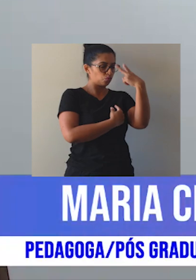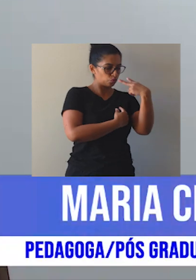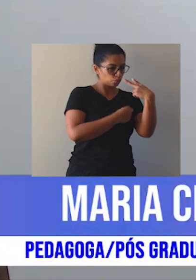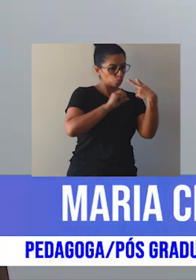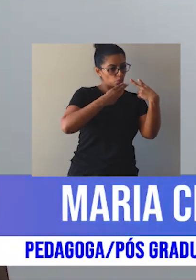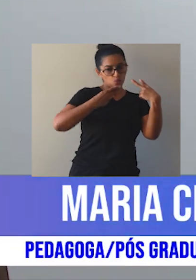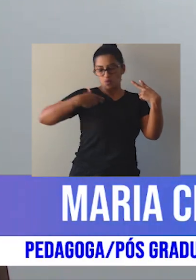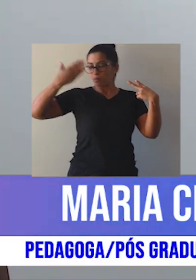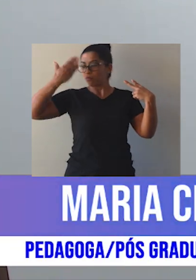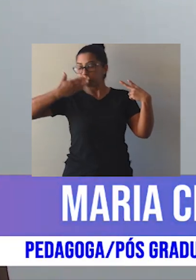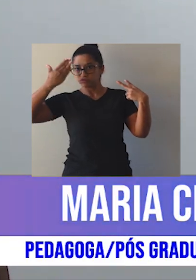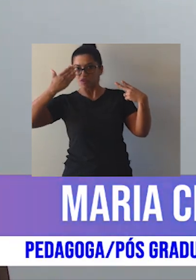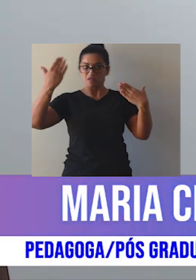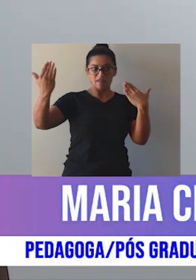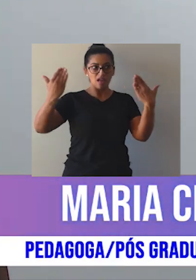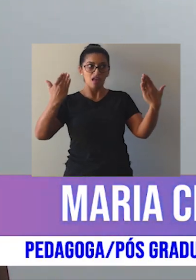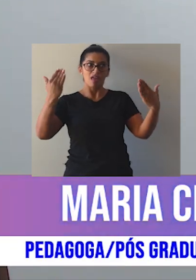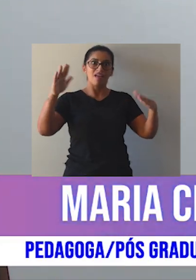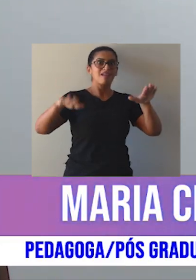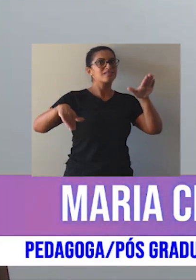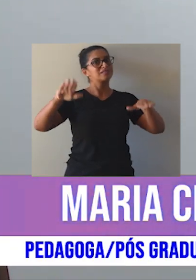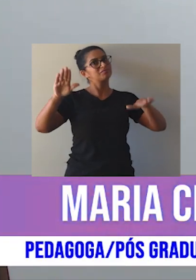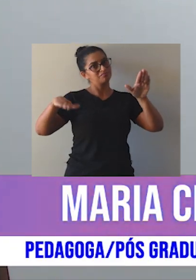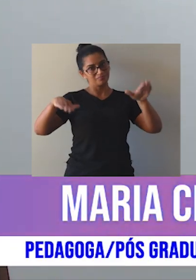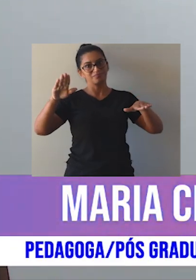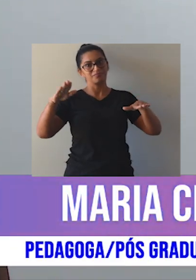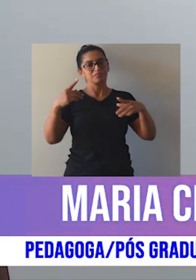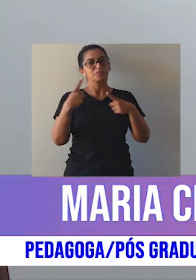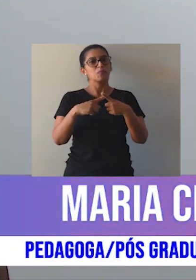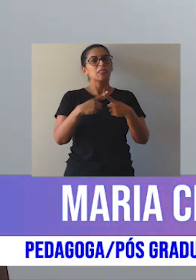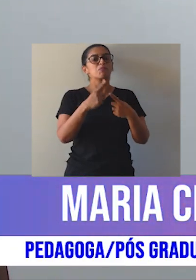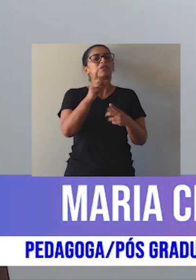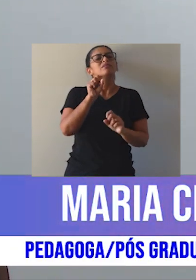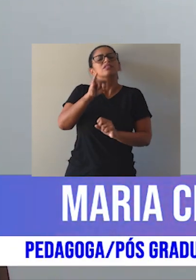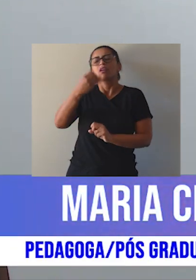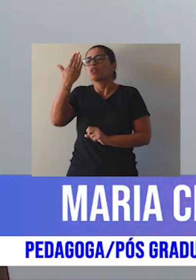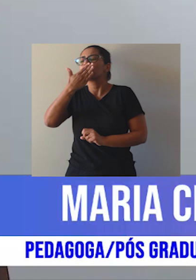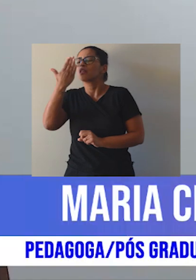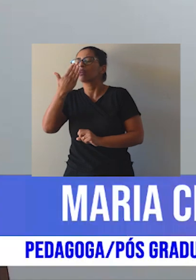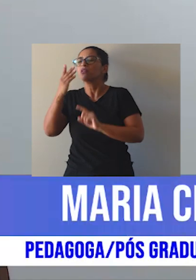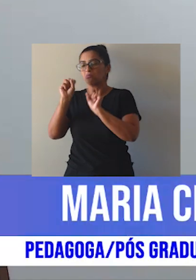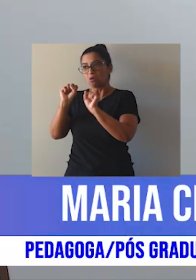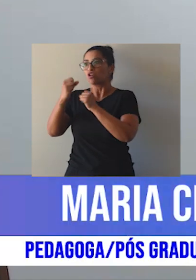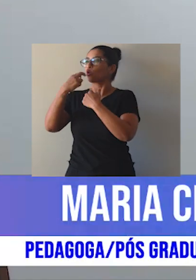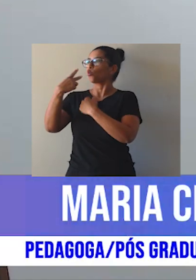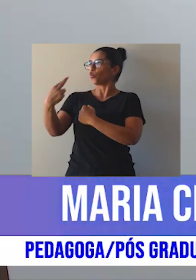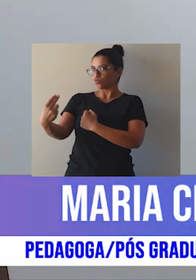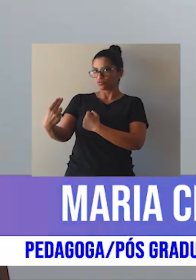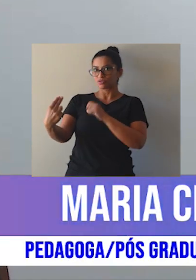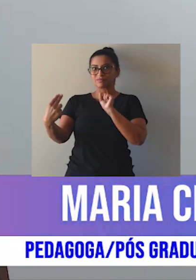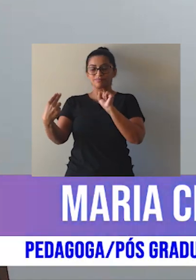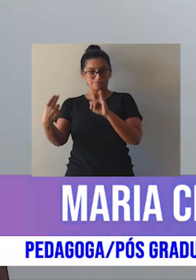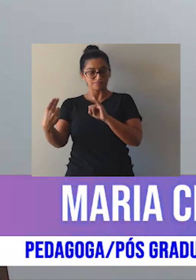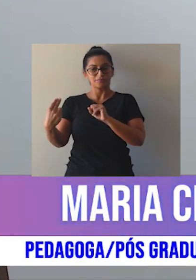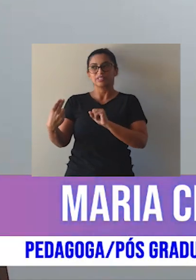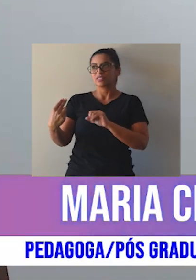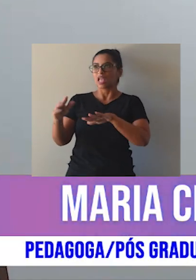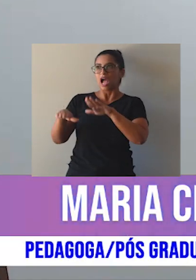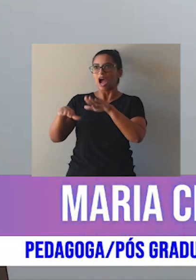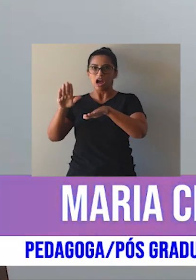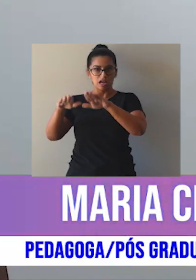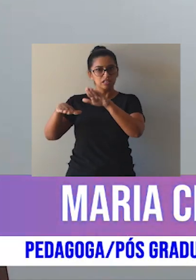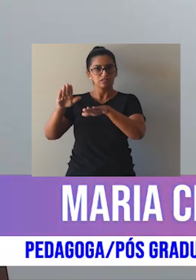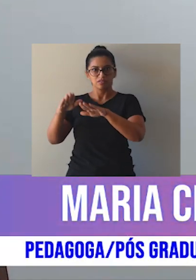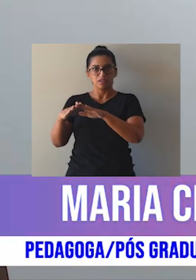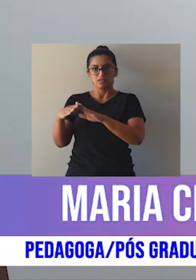pode trabalhar com baixa visão mais acentuado, ou com baixa visão moderado, ou com cego. Então, você vai ter um